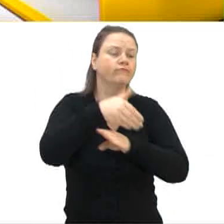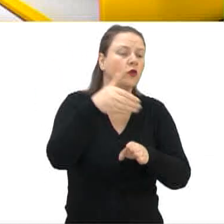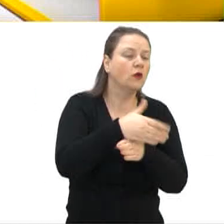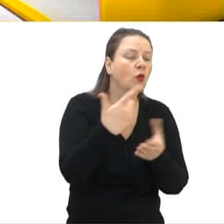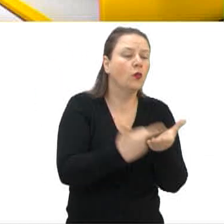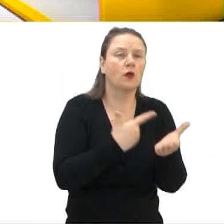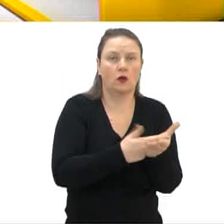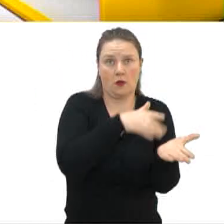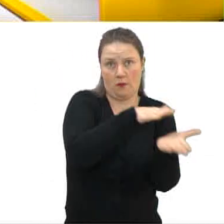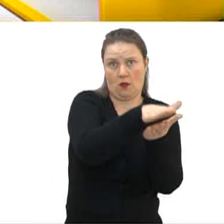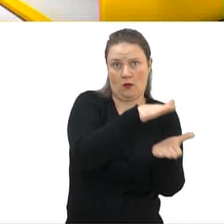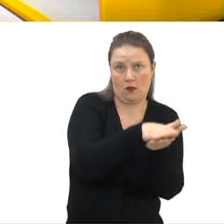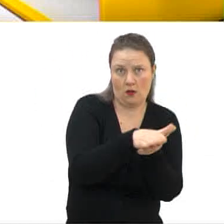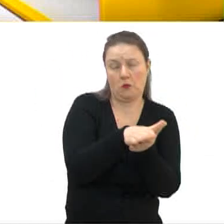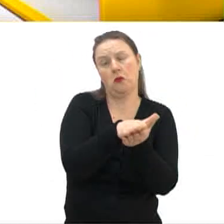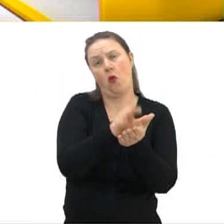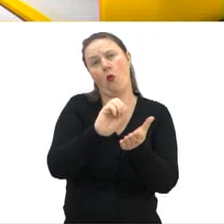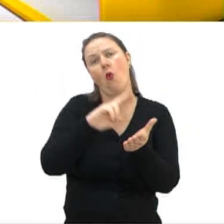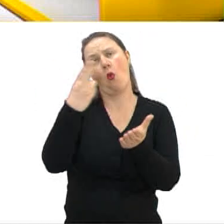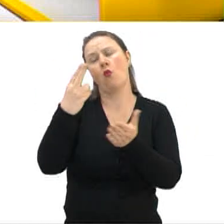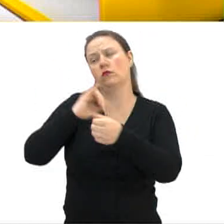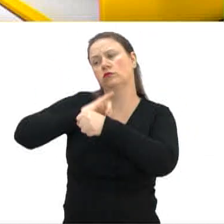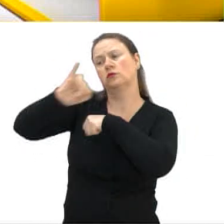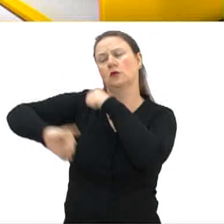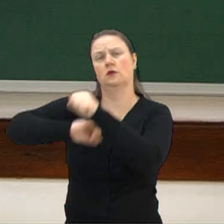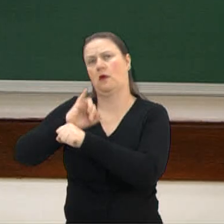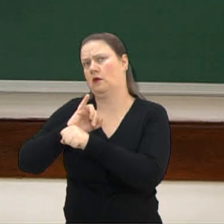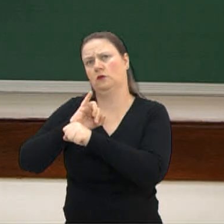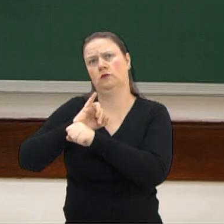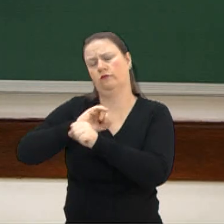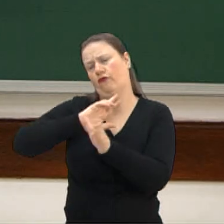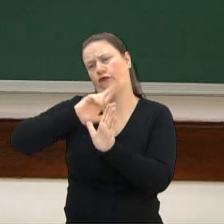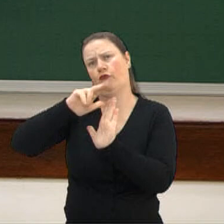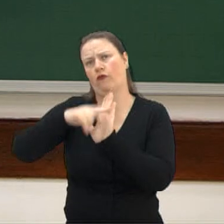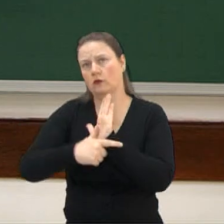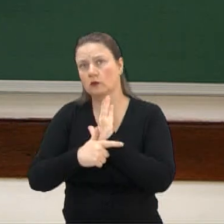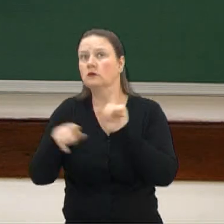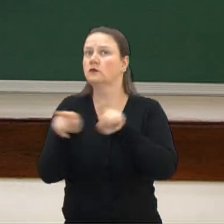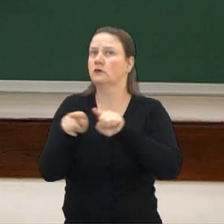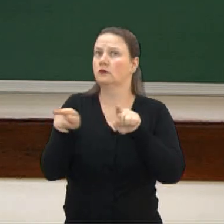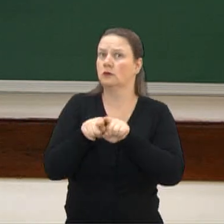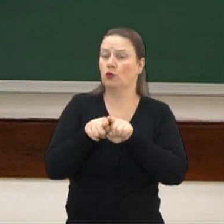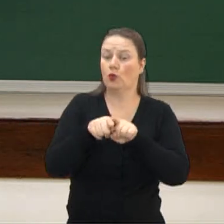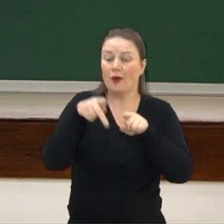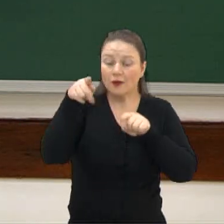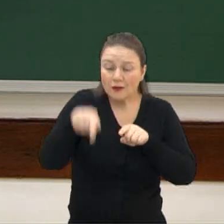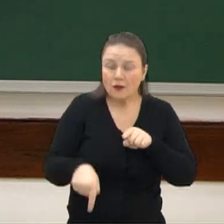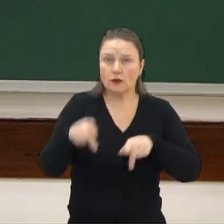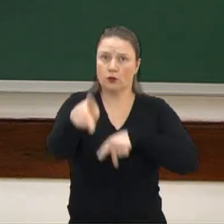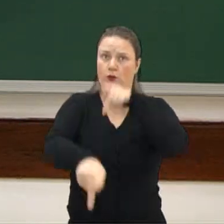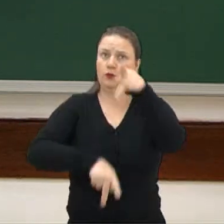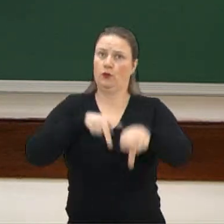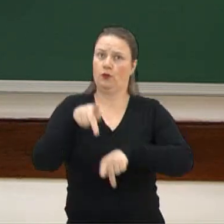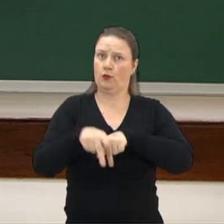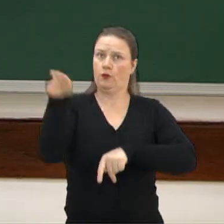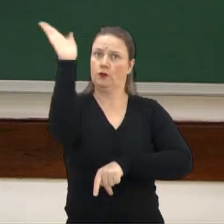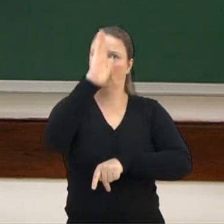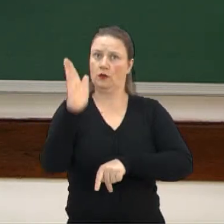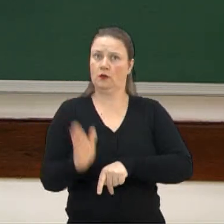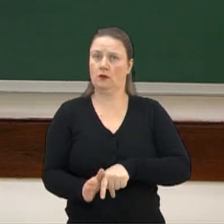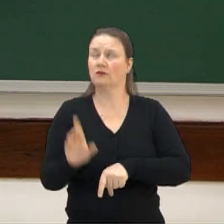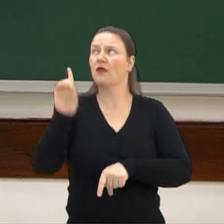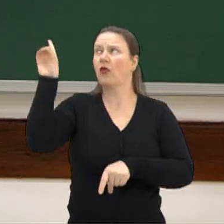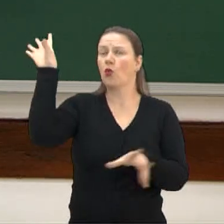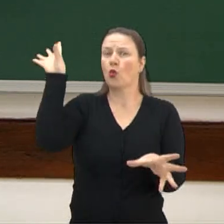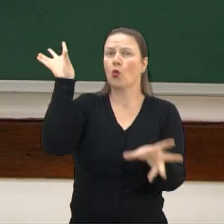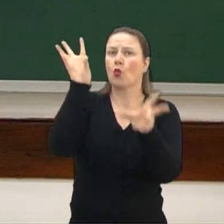livro, impresso e digital, pela população brasileira. Então, essa é um resumo do que é essa